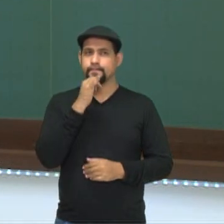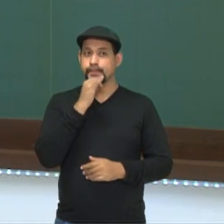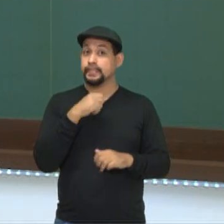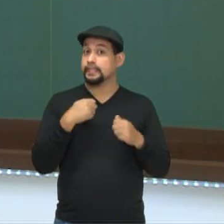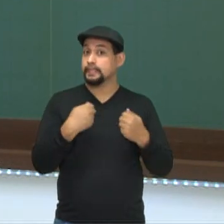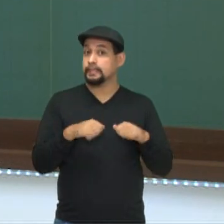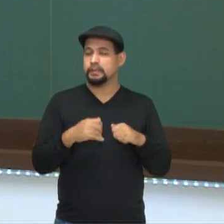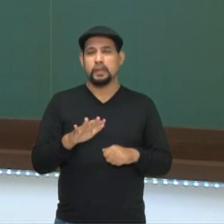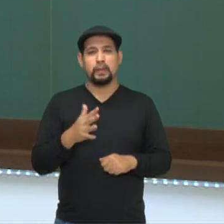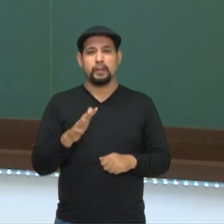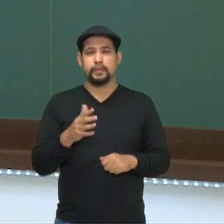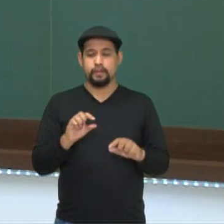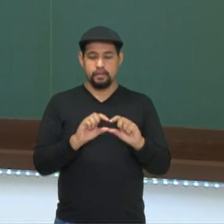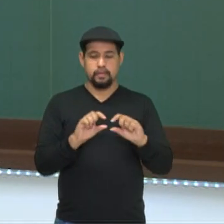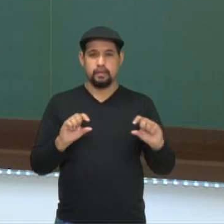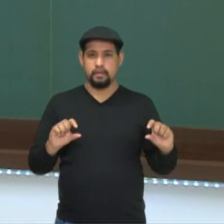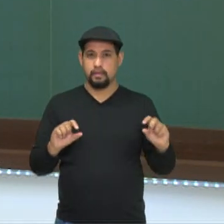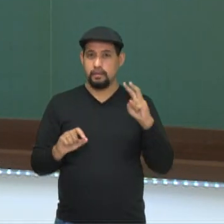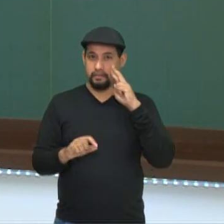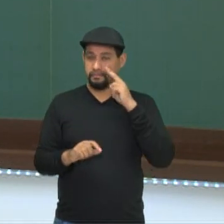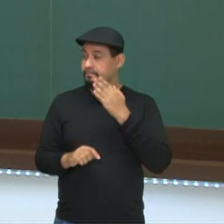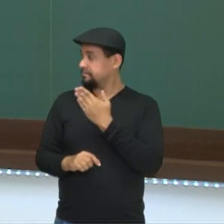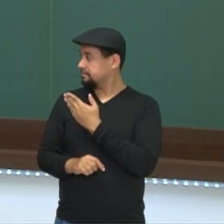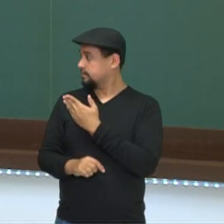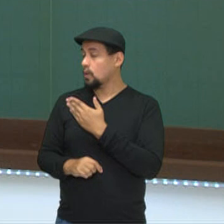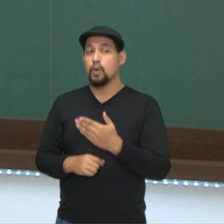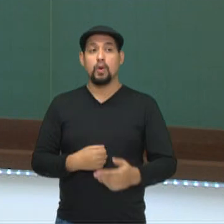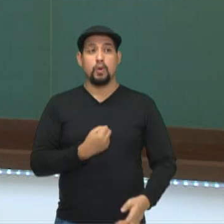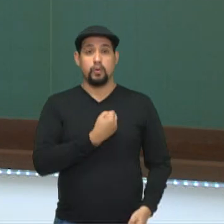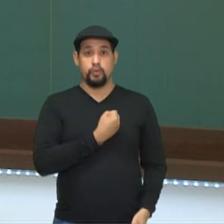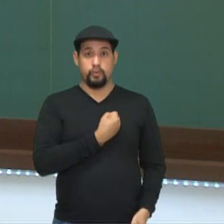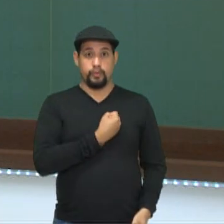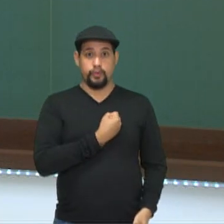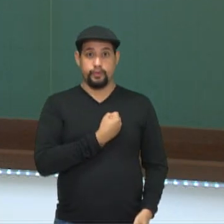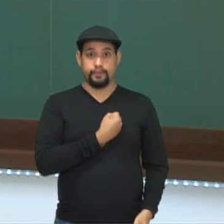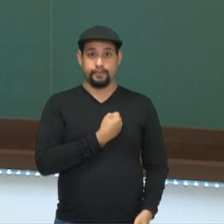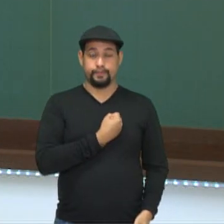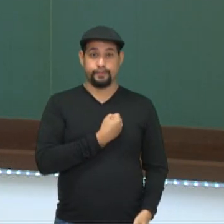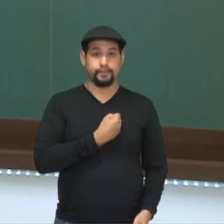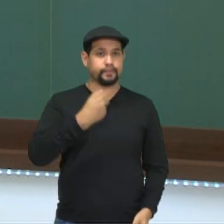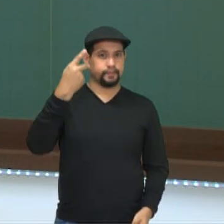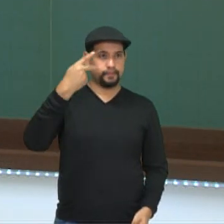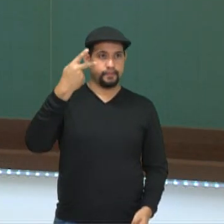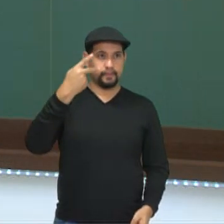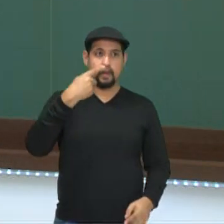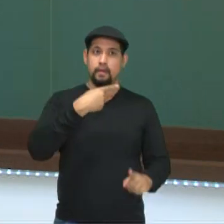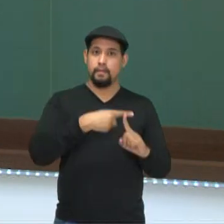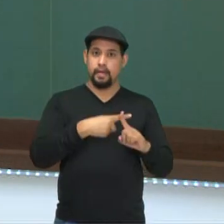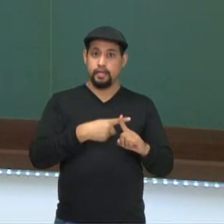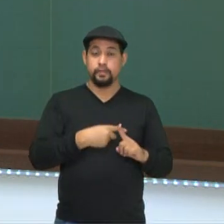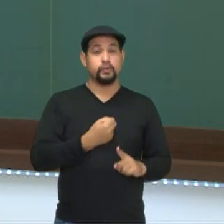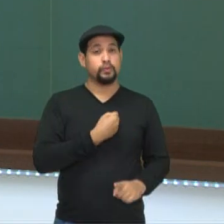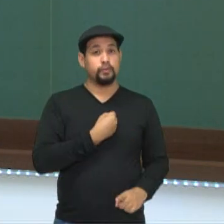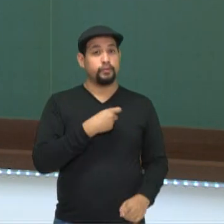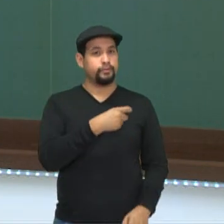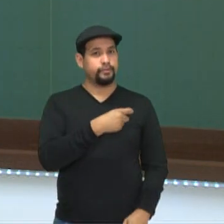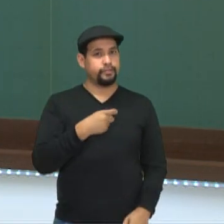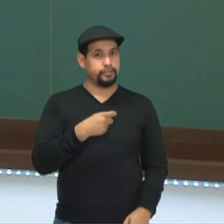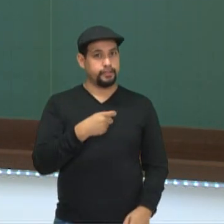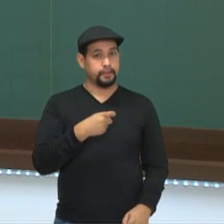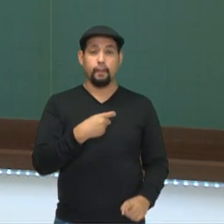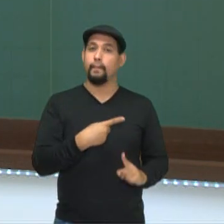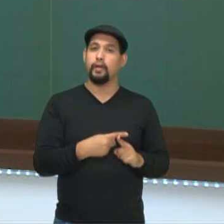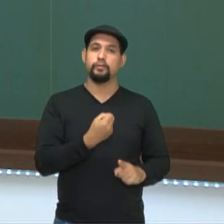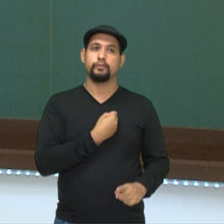ser mais ou menos desse tipo. Um número, x ao quadrado, mais um número, x, mais um